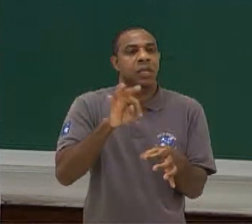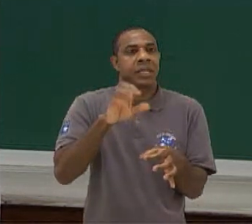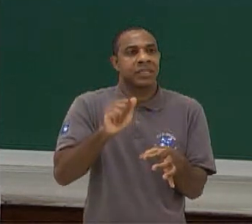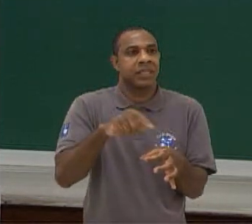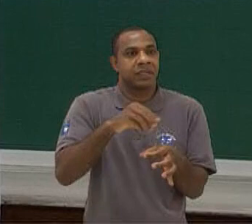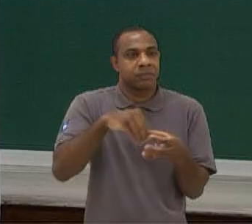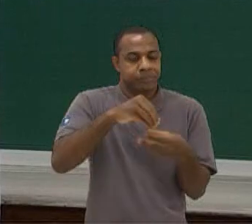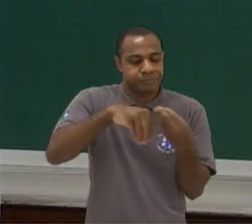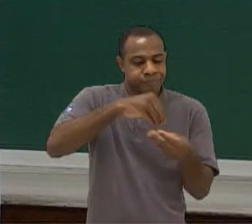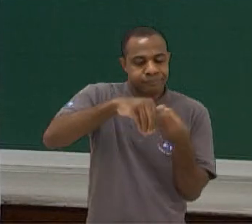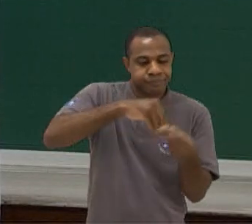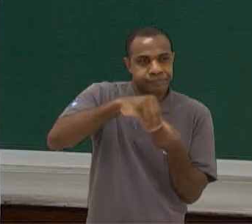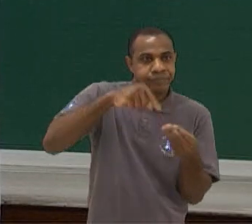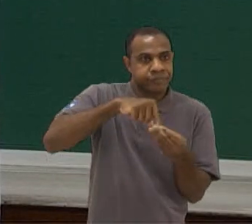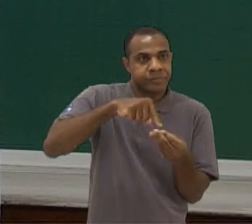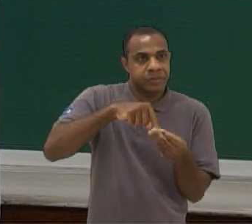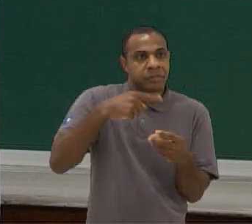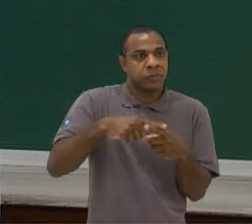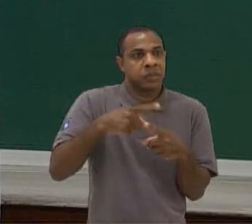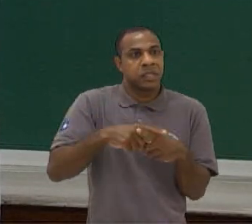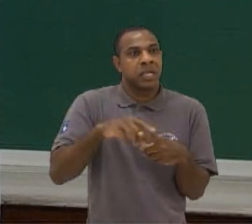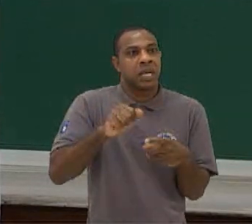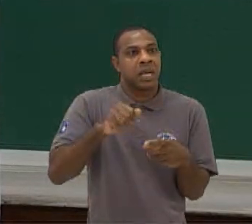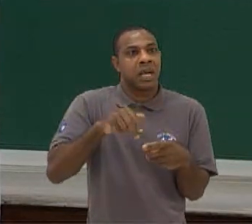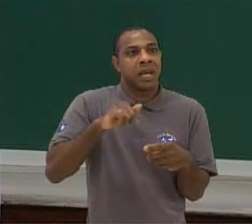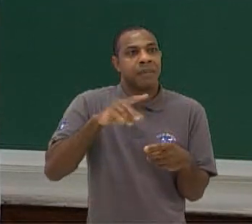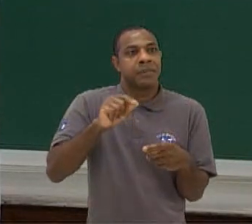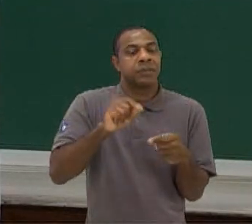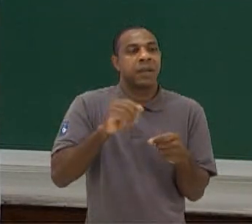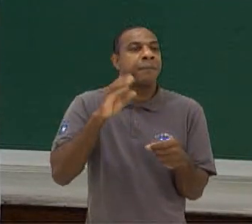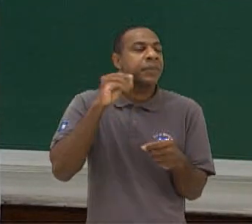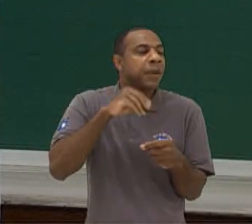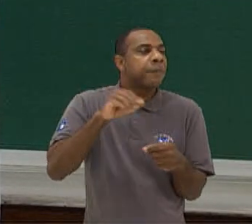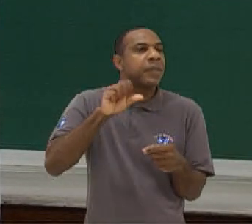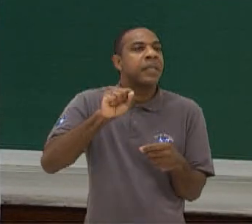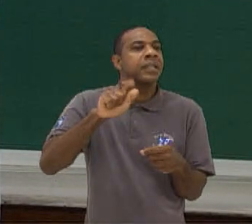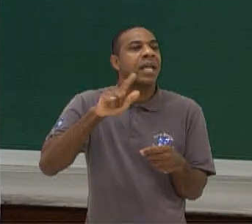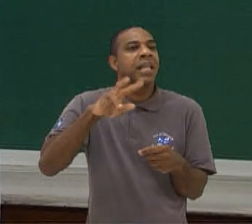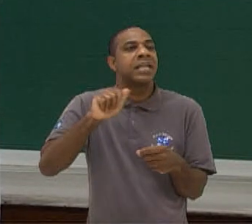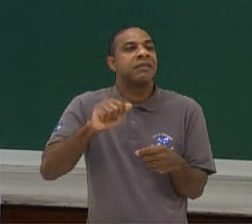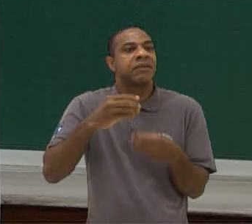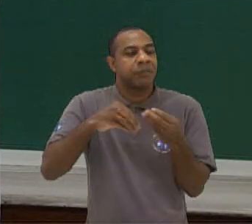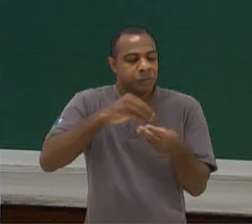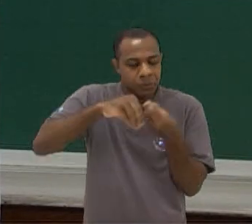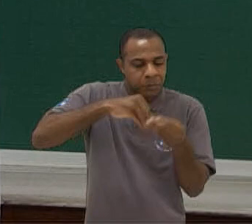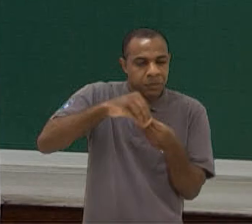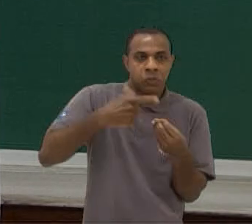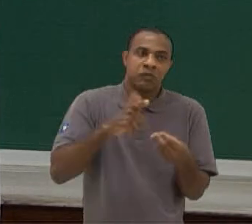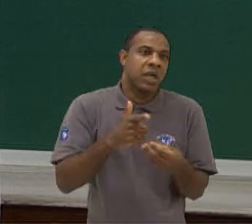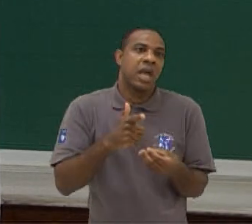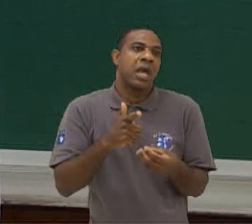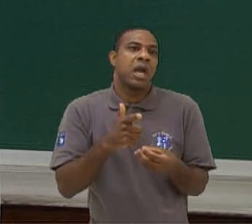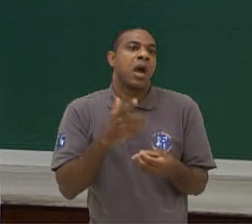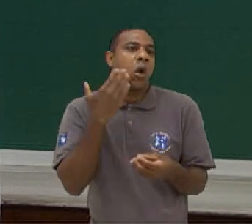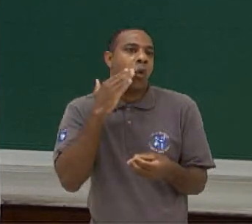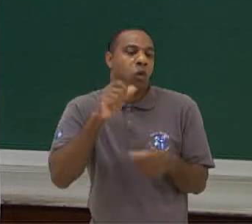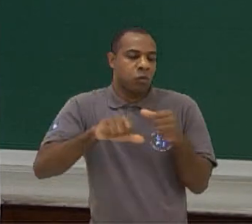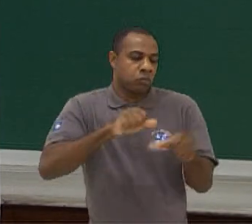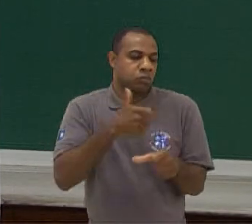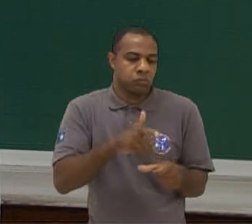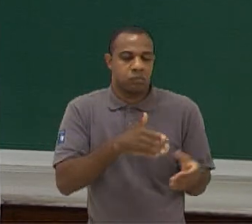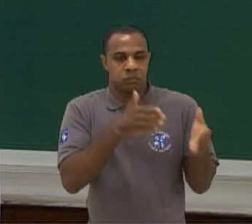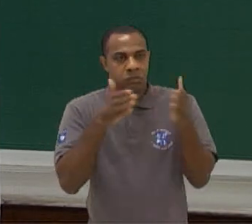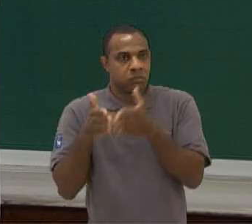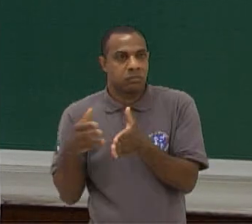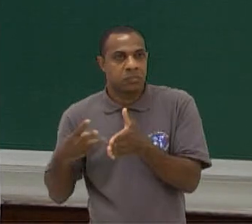tubo. No segundo, o amido ele é digerido pela saliva, pela amilase. Então não tem amido, então ele não vai mudar de cor. E no terceiro tubo,